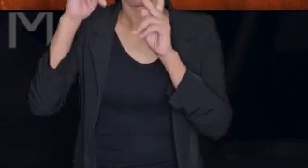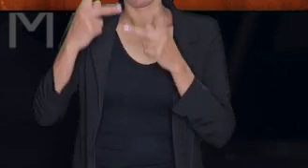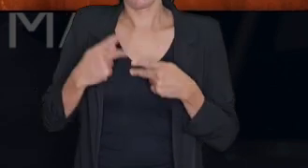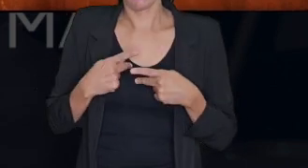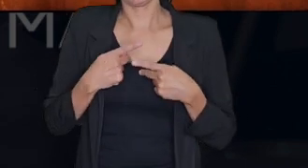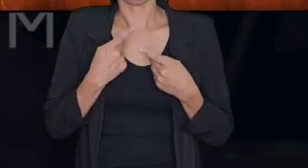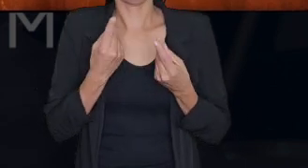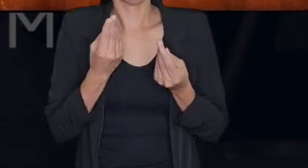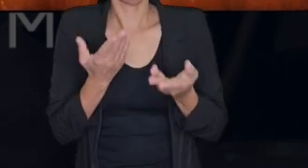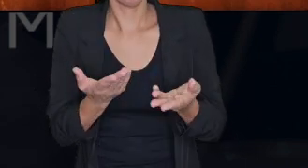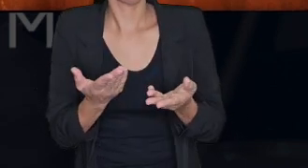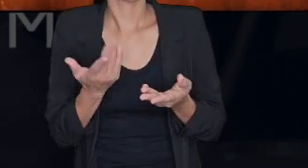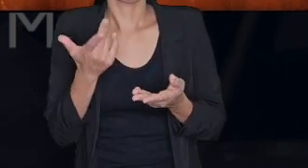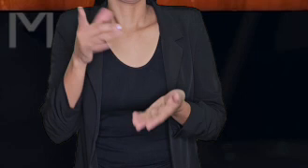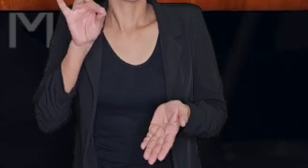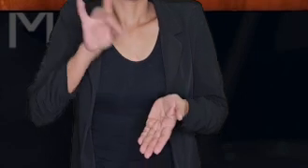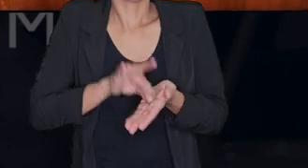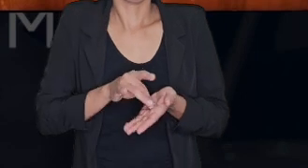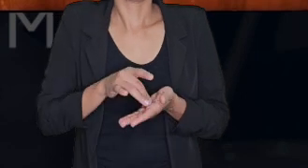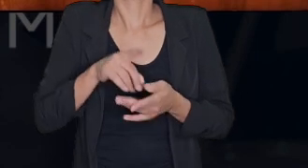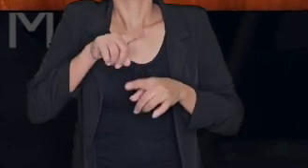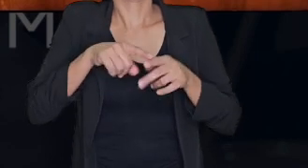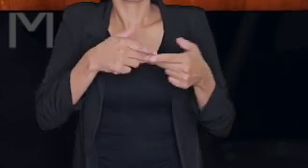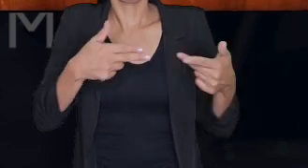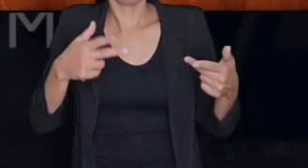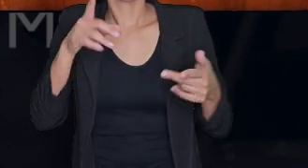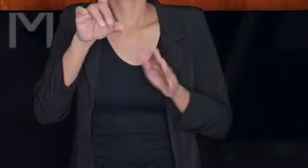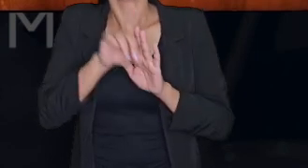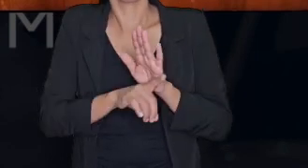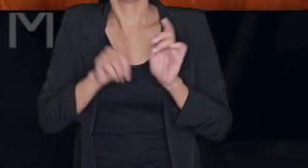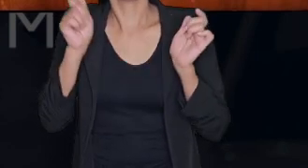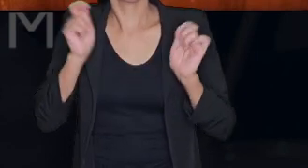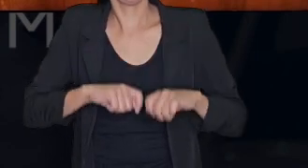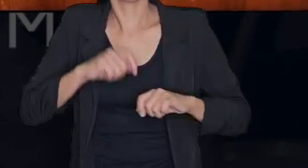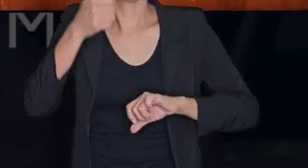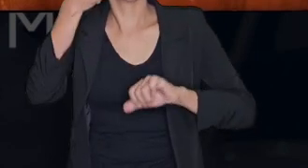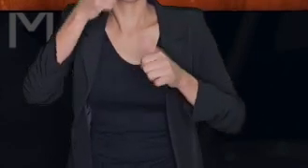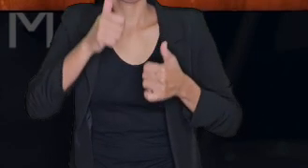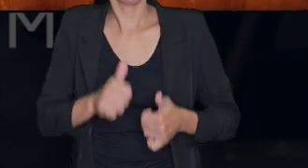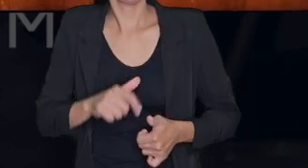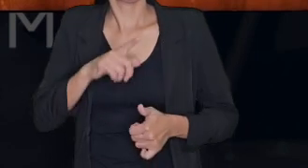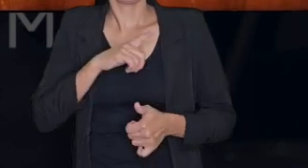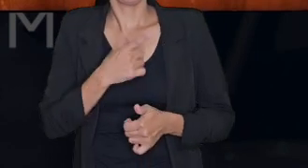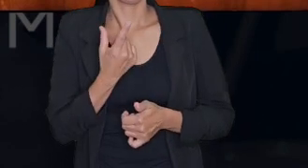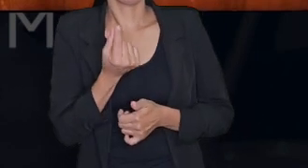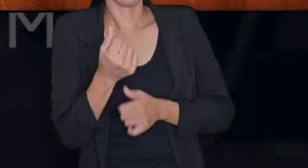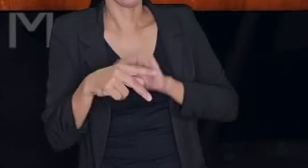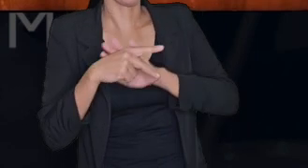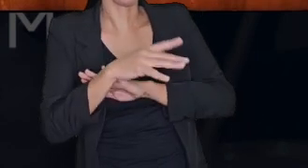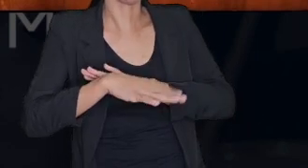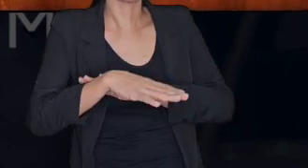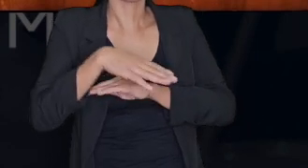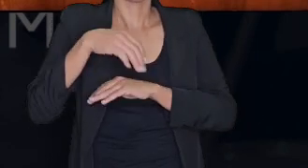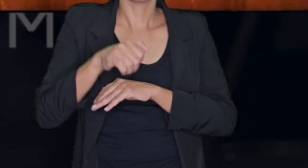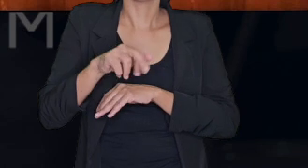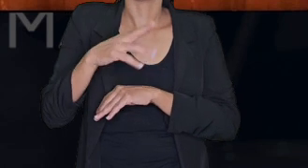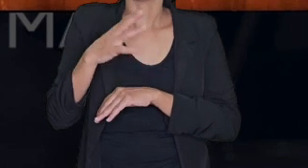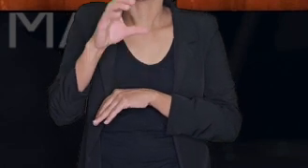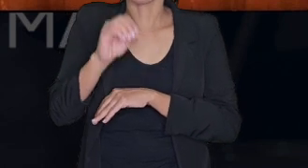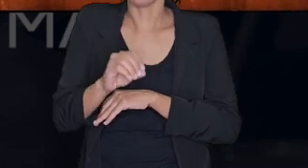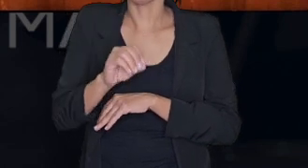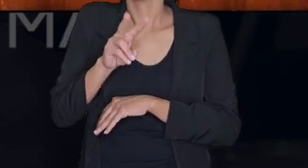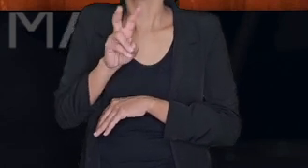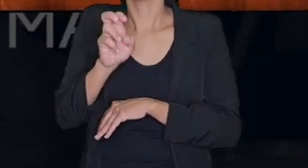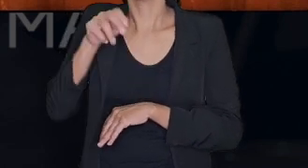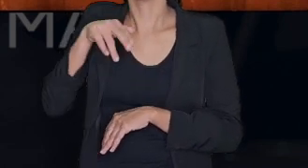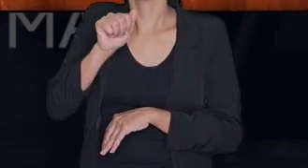por sucessão, no caso de herança, legado ou por doação e adiantamento de legítima, os bens e direitos poderão ser avaliados a valor